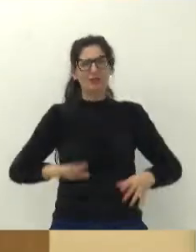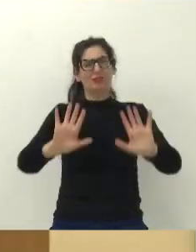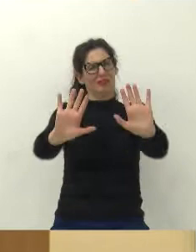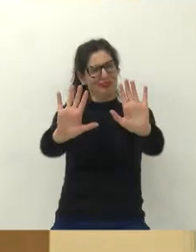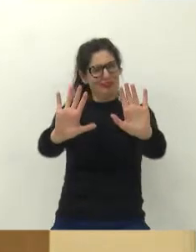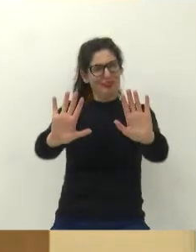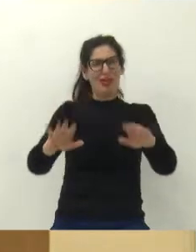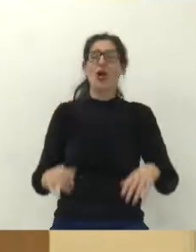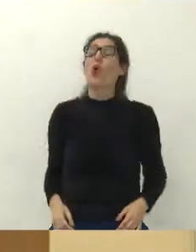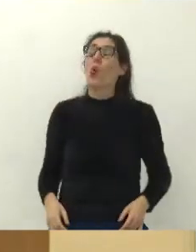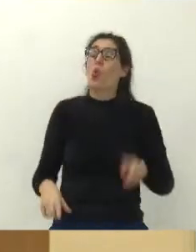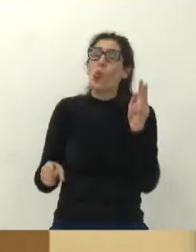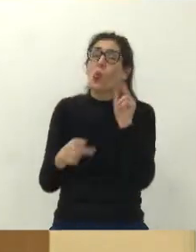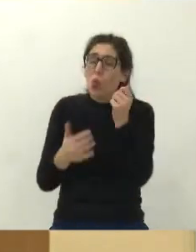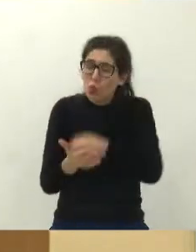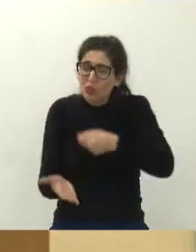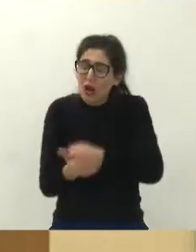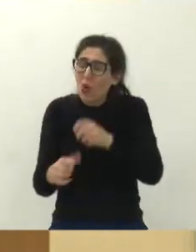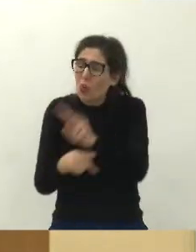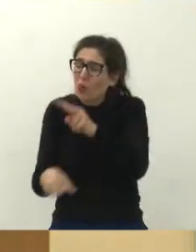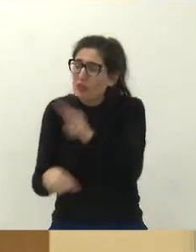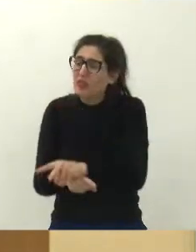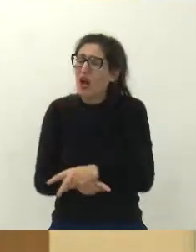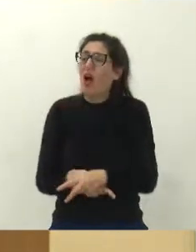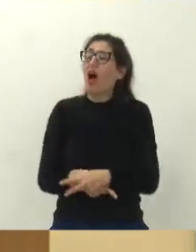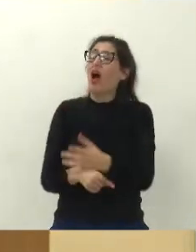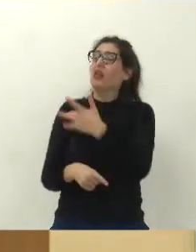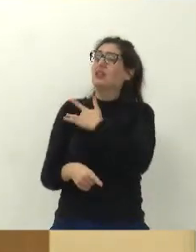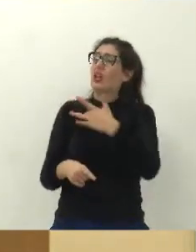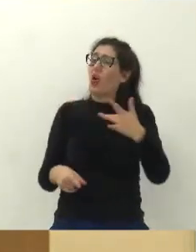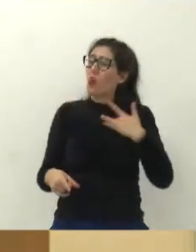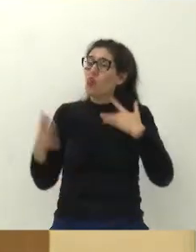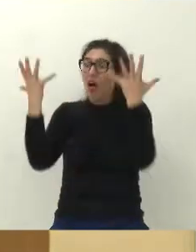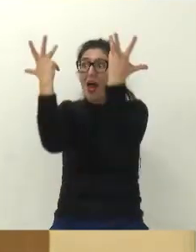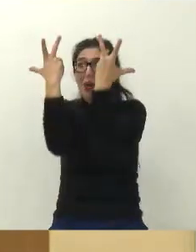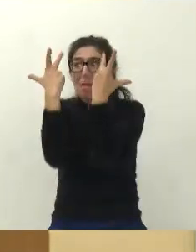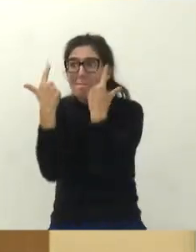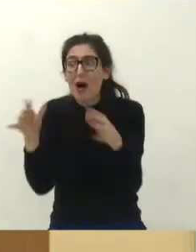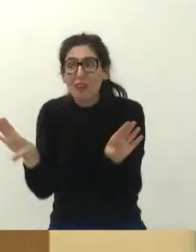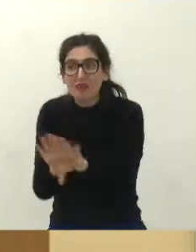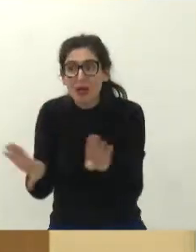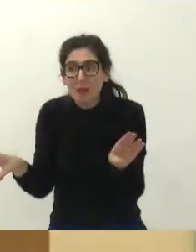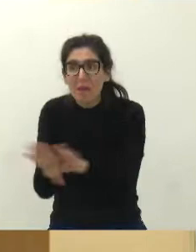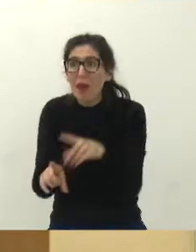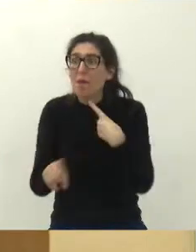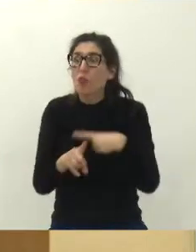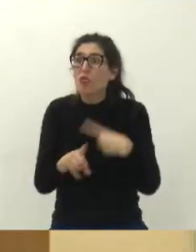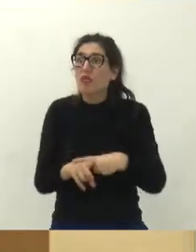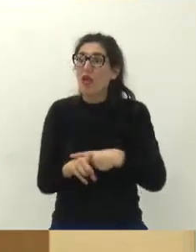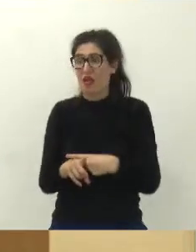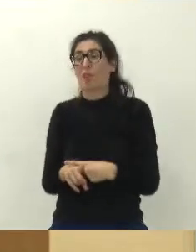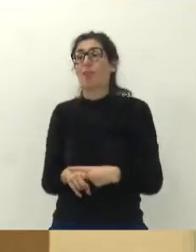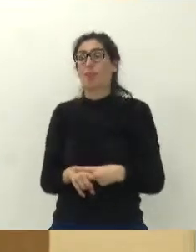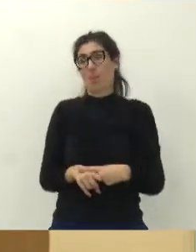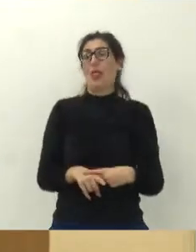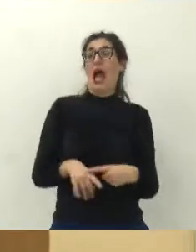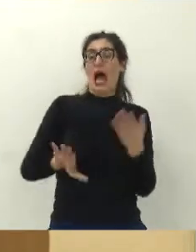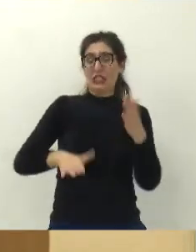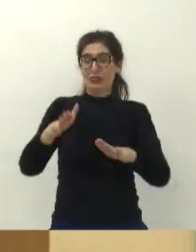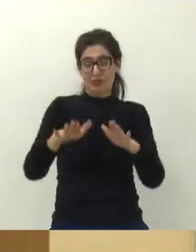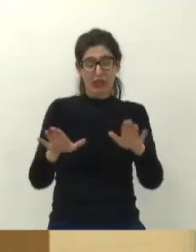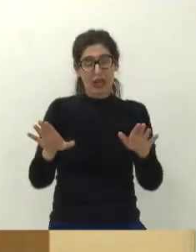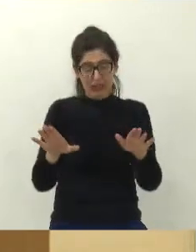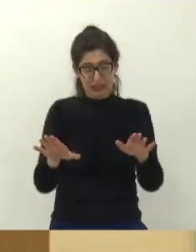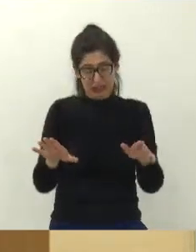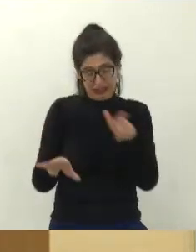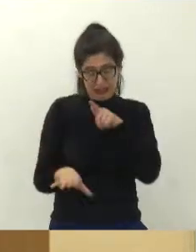né? Pela saúde, porque o animal na rua também é uma questão de saúde, uma questão de transmissão de zoonoses. Então, as pessoas têm que se conscientizar